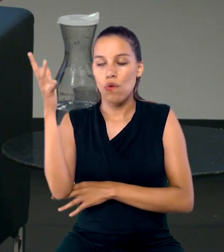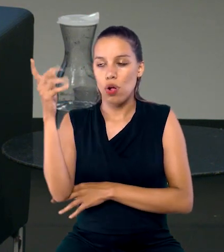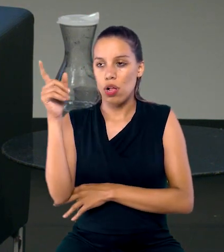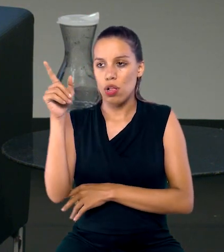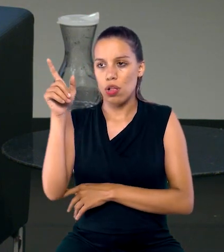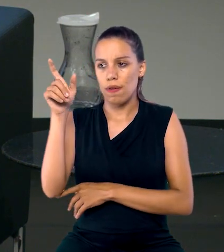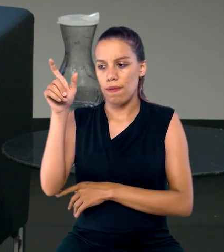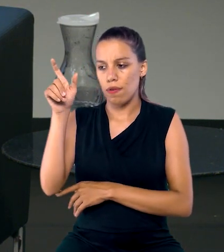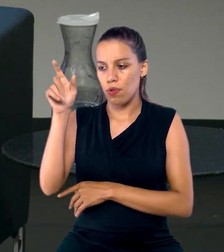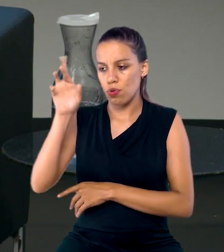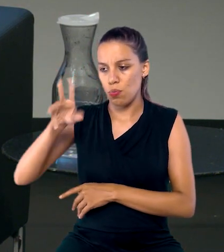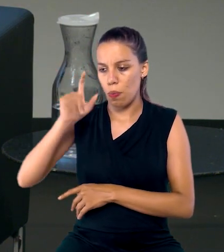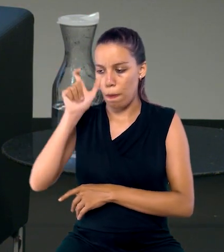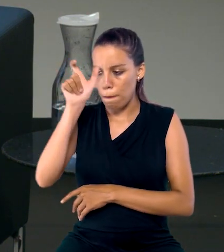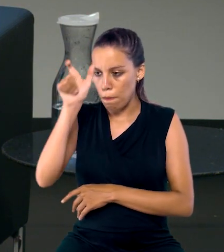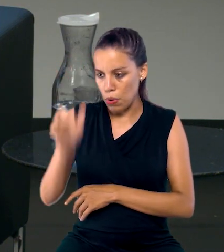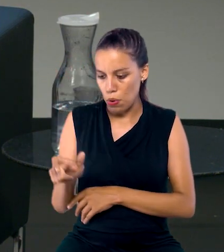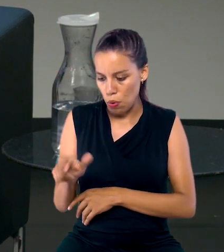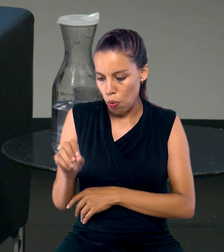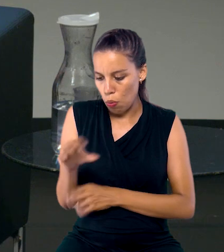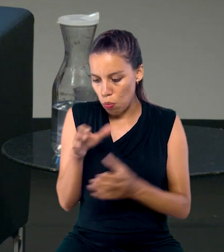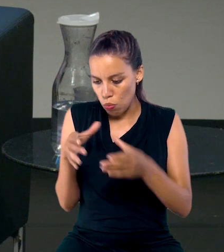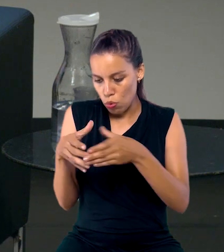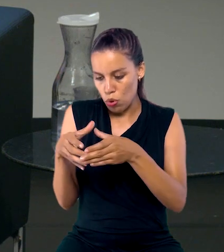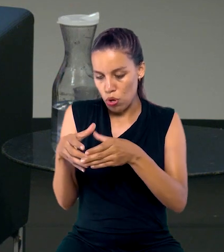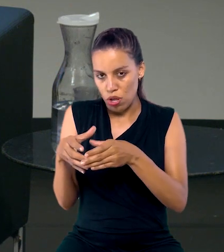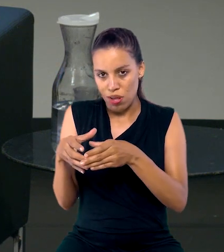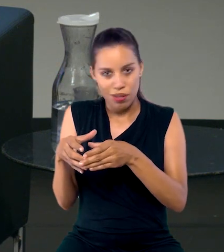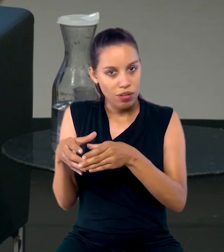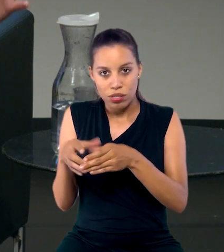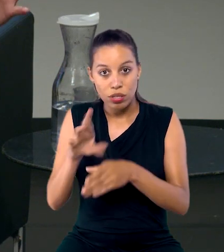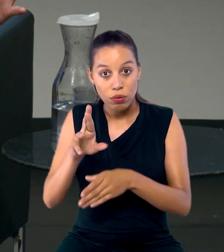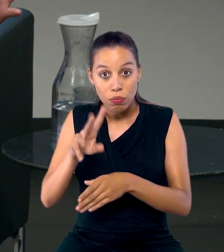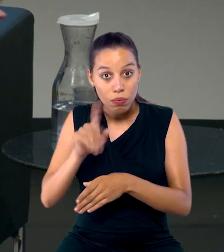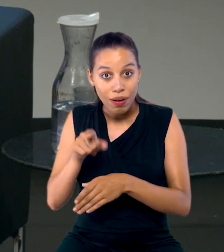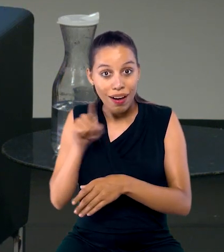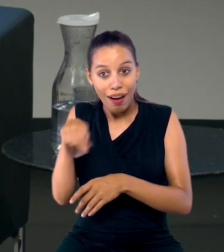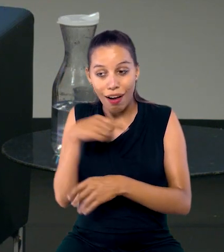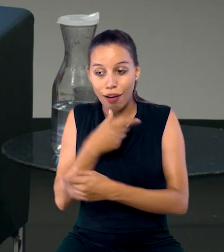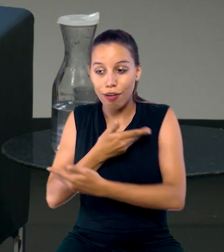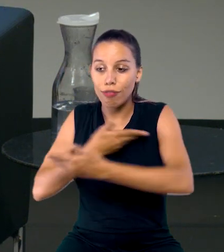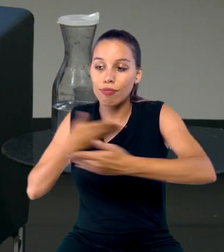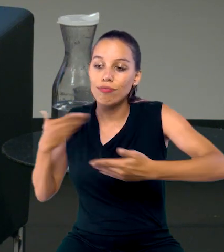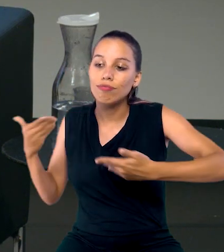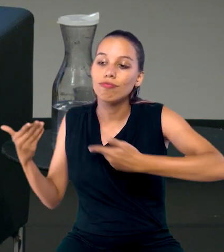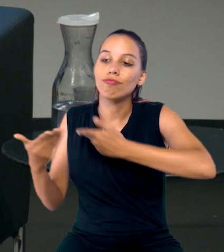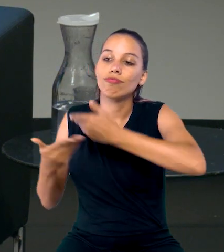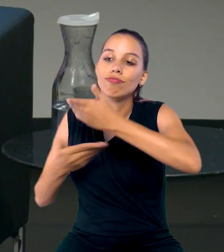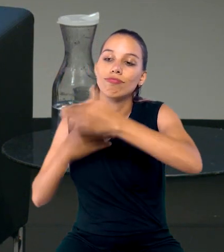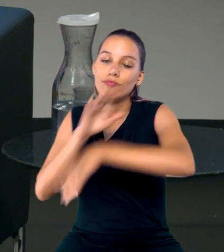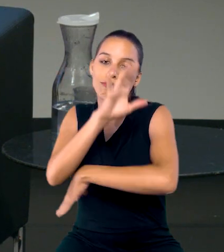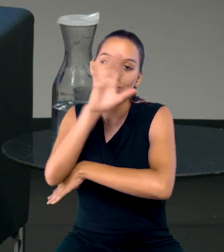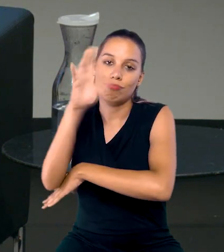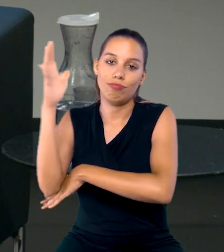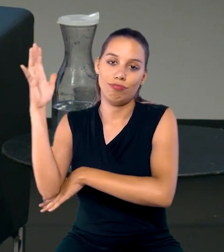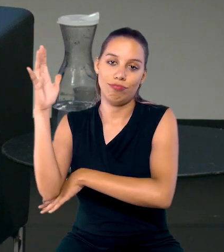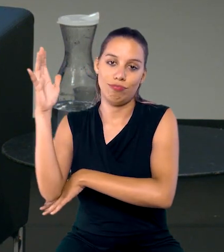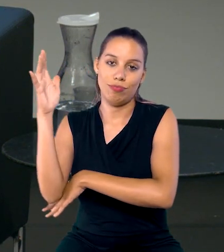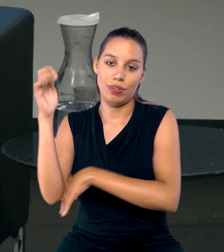Né? Não é o indivíduo, não é o grupo, é a relação. né? É o que faz